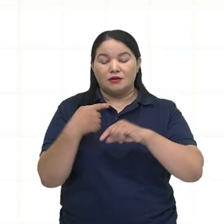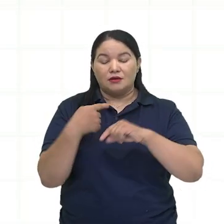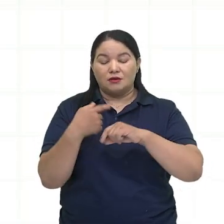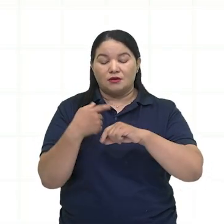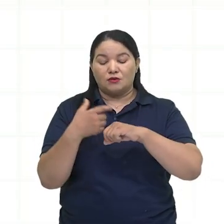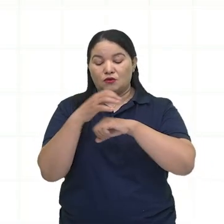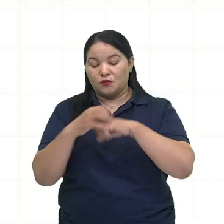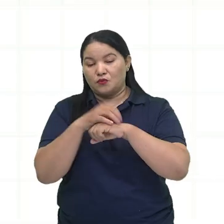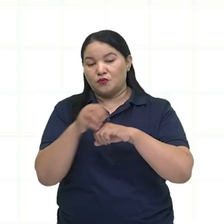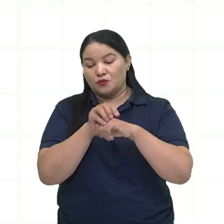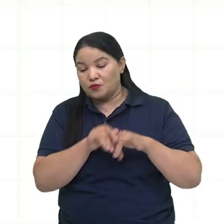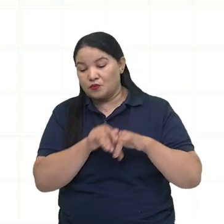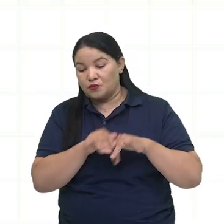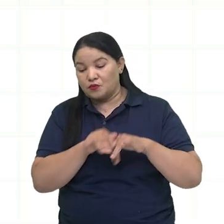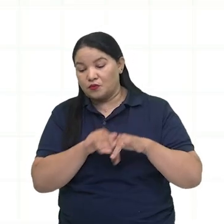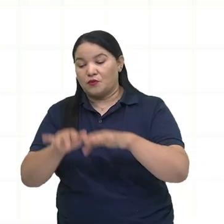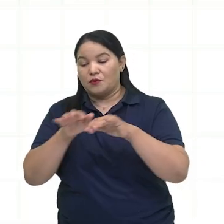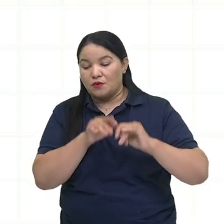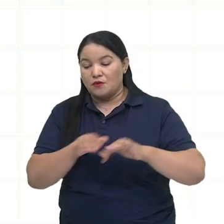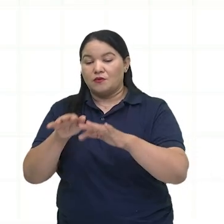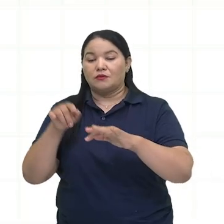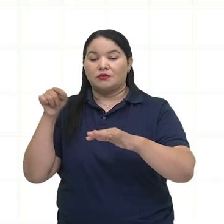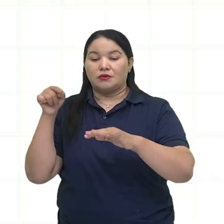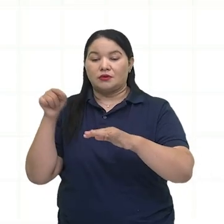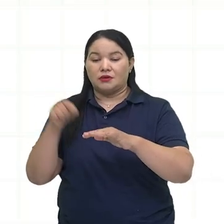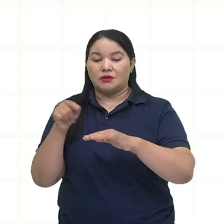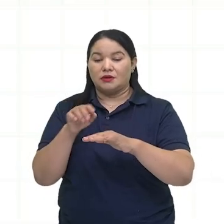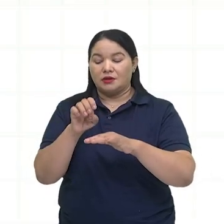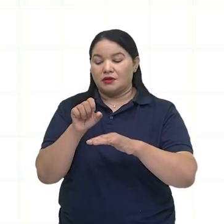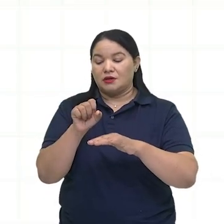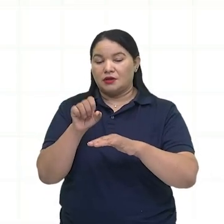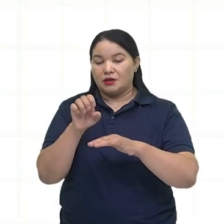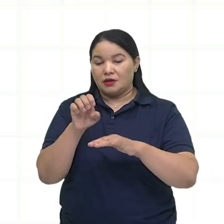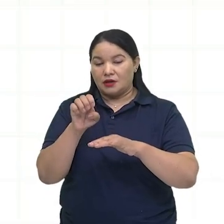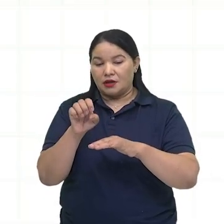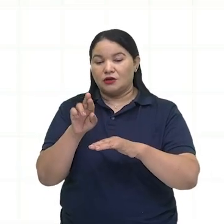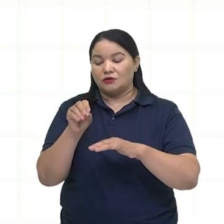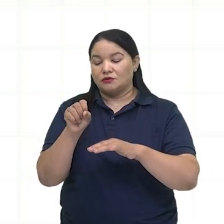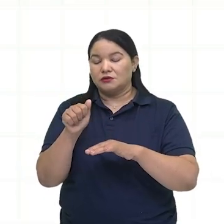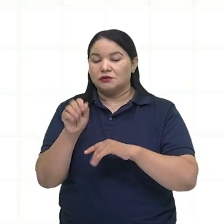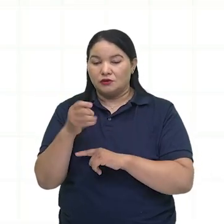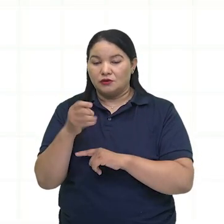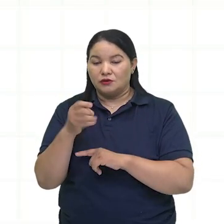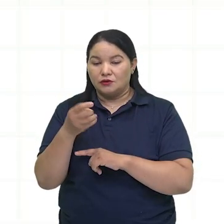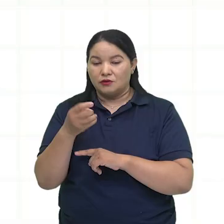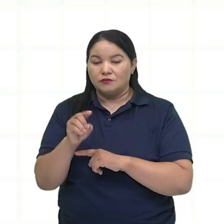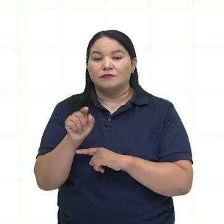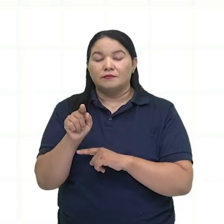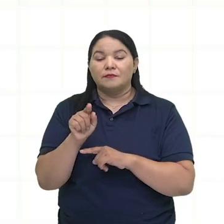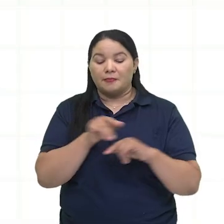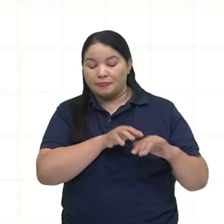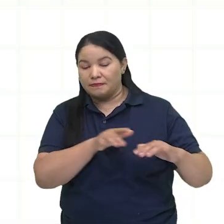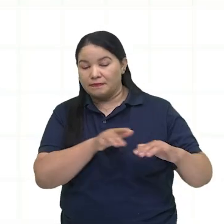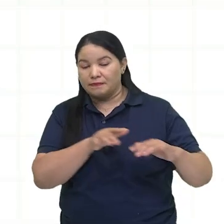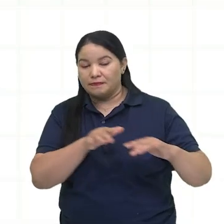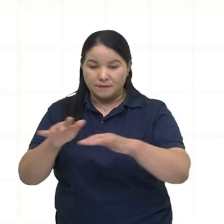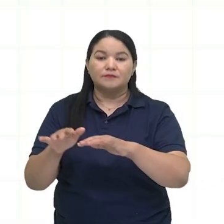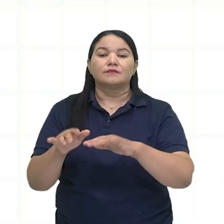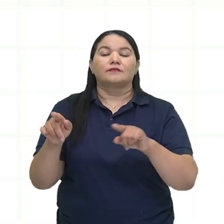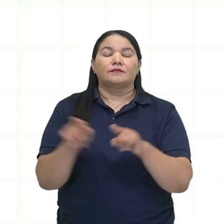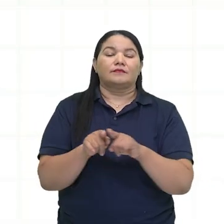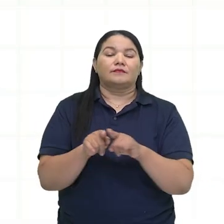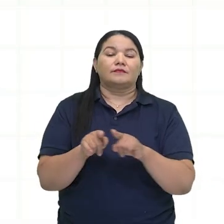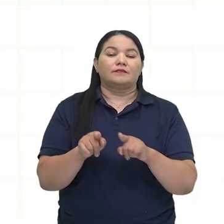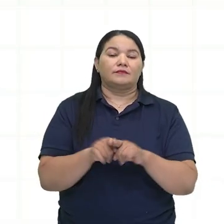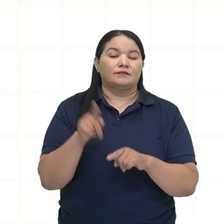desgaste. E a erosão é o transporte, né, dos sedimentos que ocorrem por